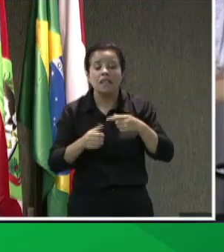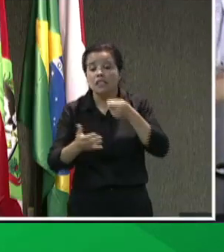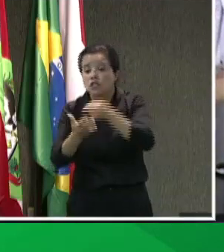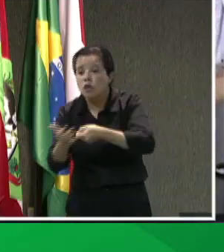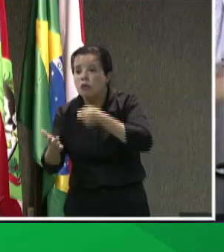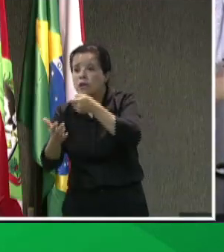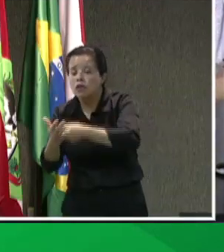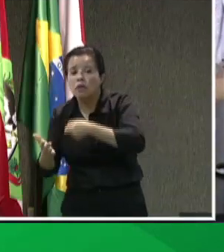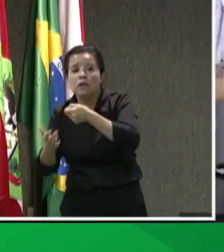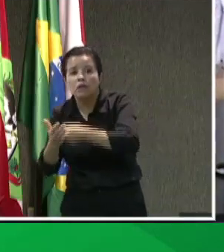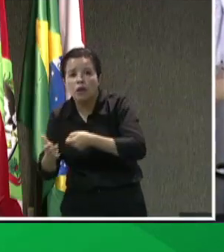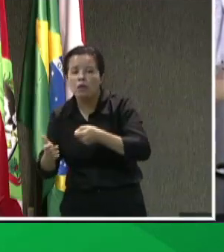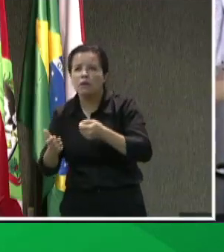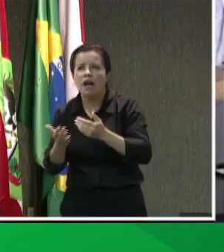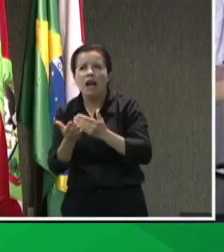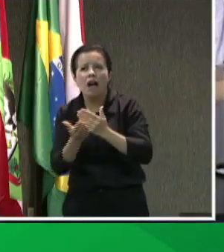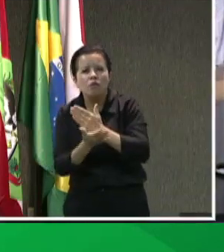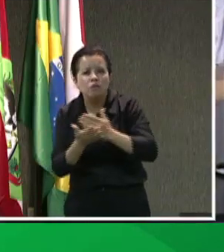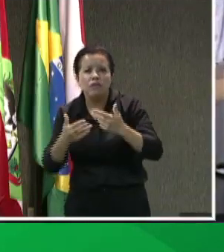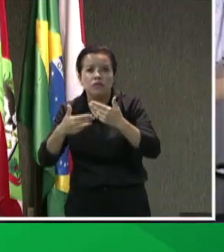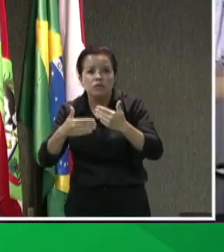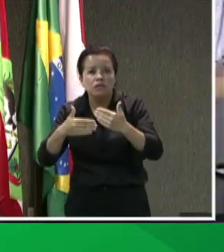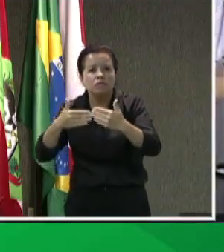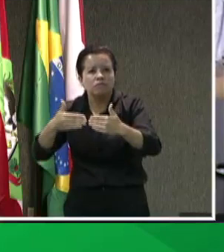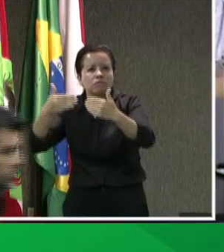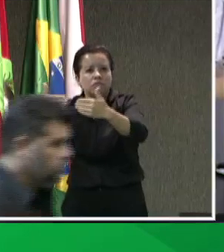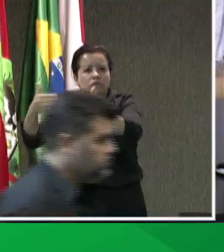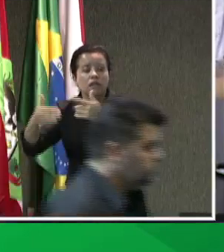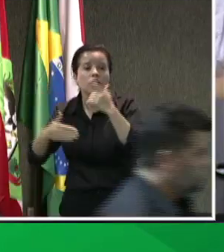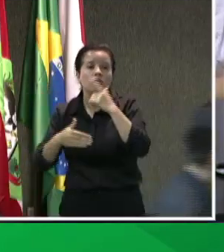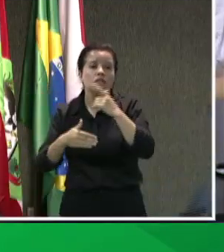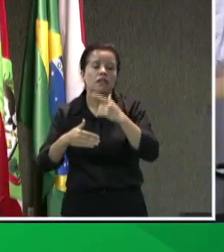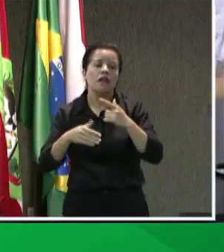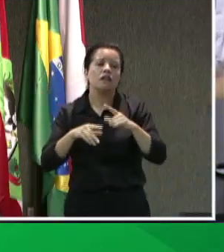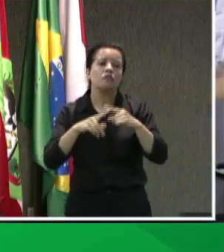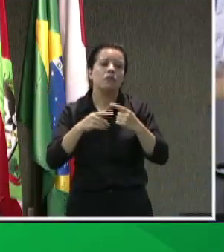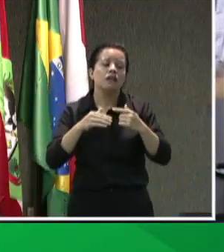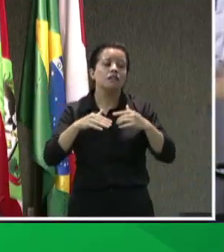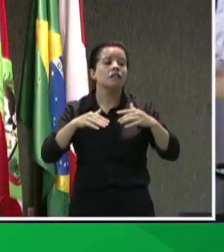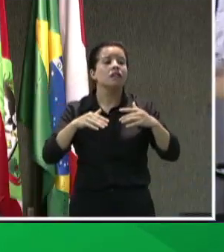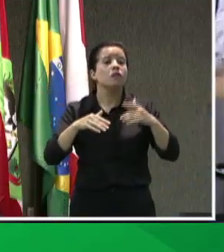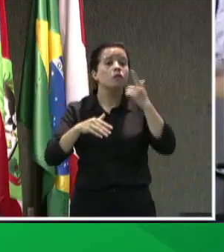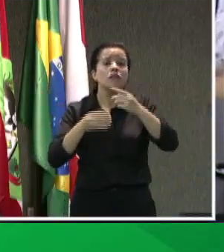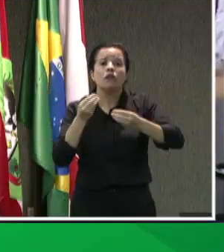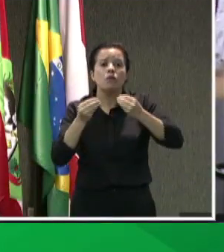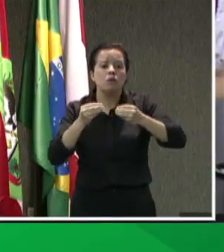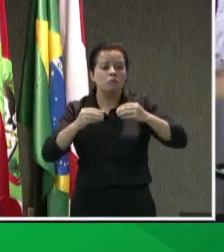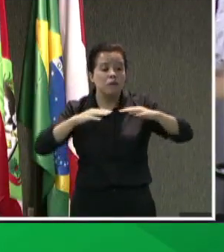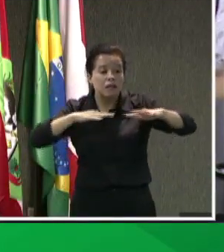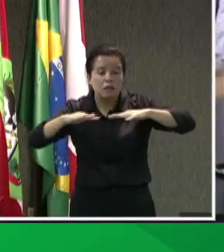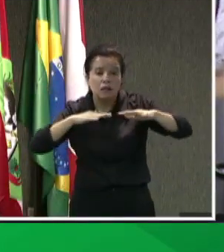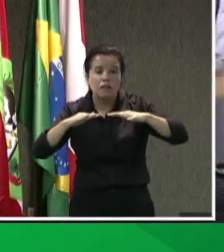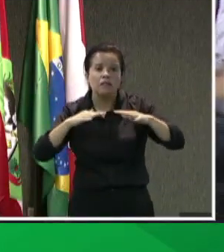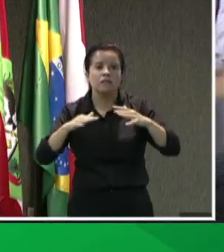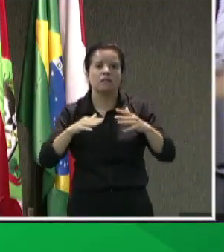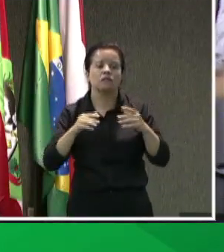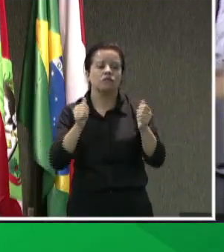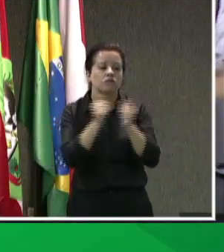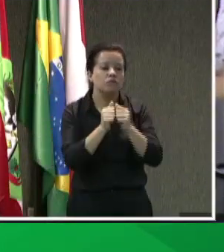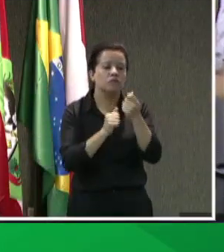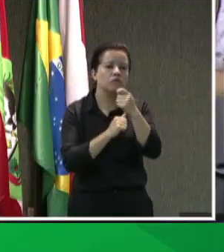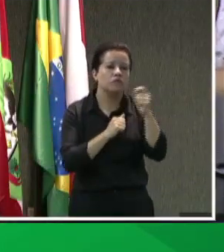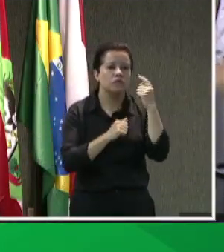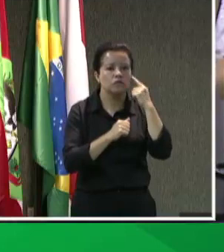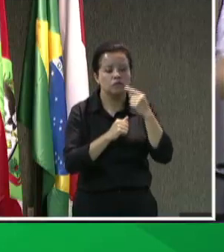algumas articulações políticas a gente consegue avançar. Mas, muito pela mobilização e pelo conhecimento da Associação de Surdos, a gente avançou bastante